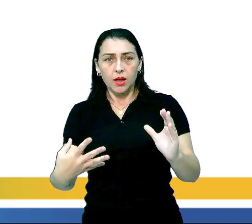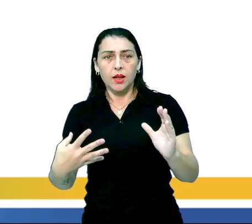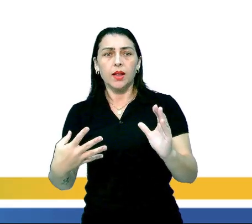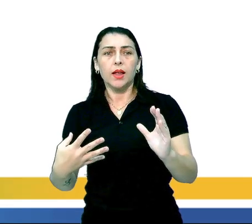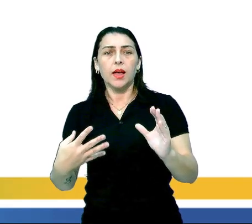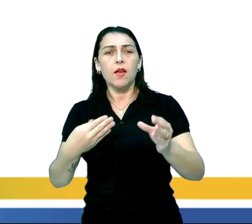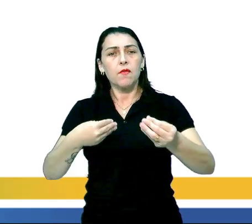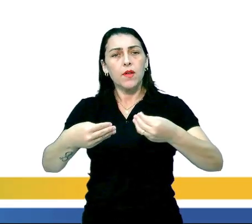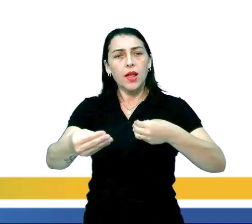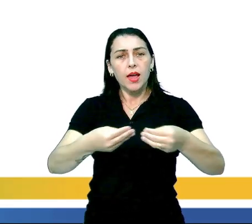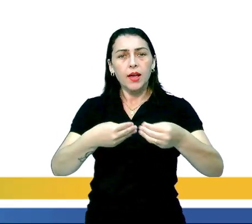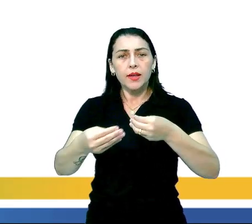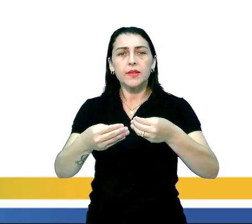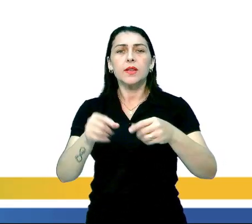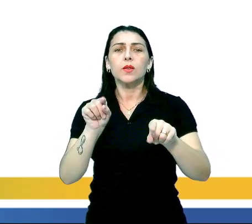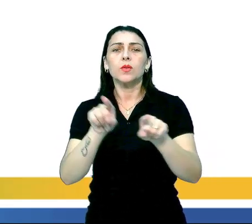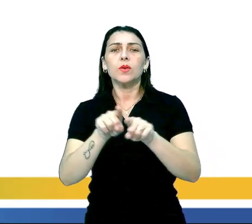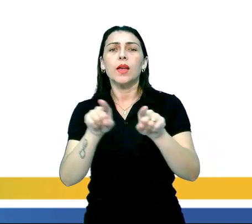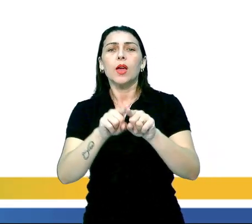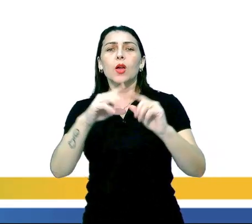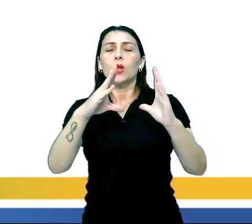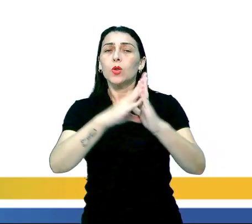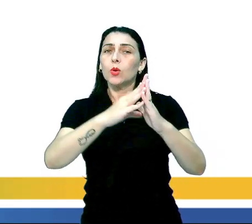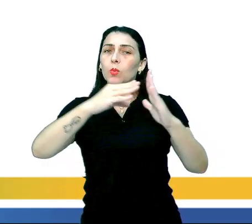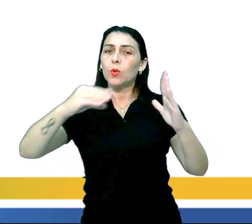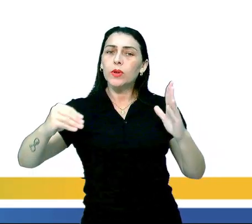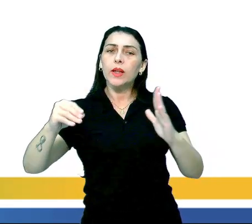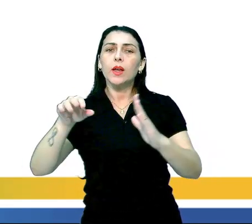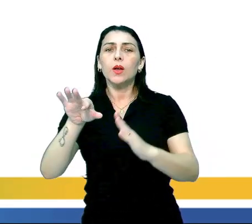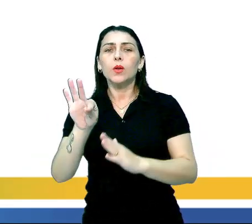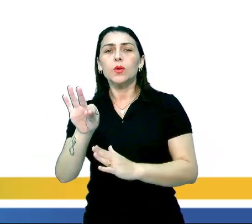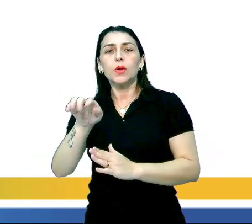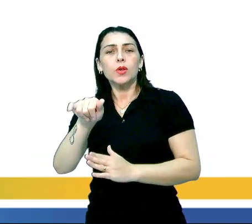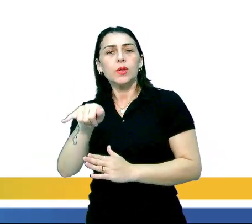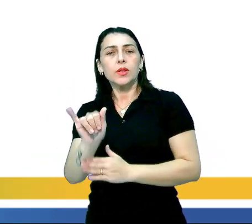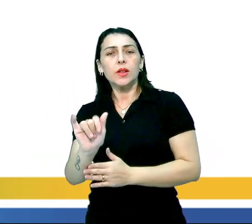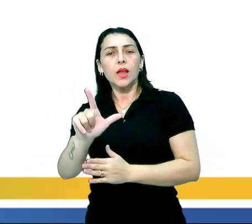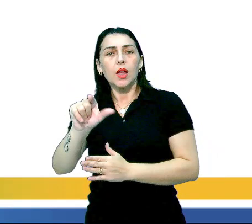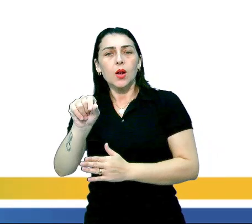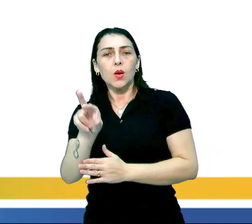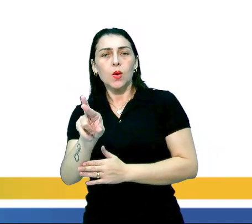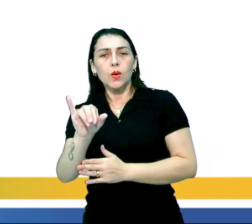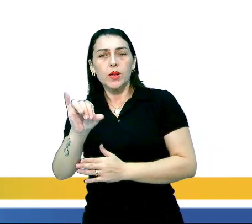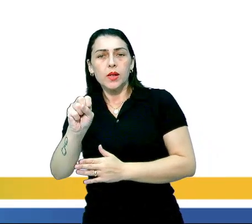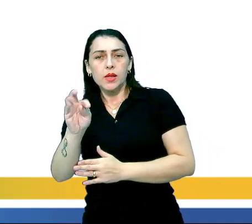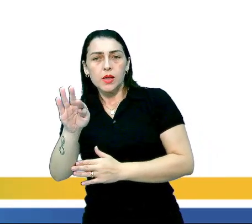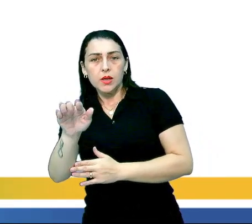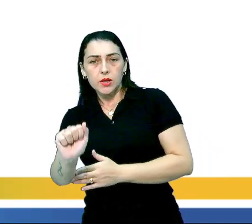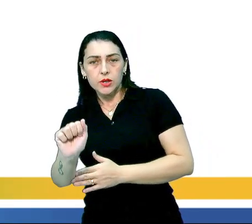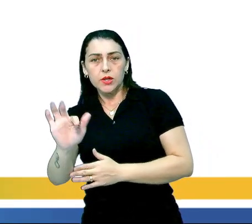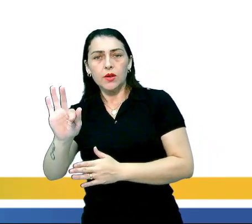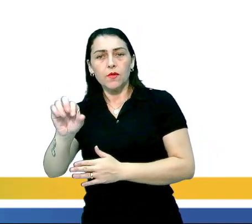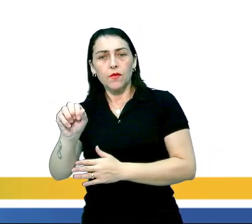constância como características do paradigma flexível em substituição ao modelo